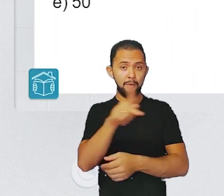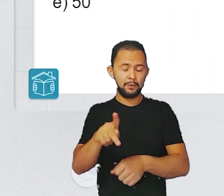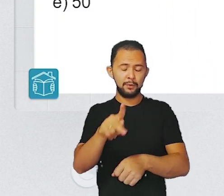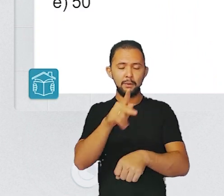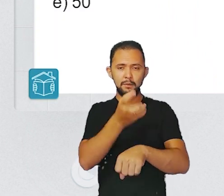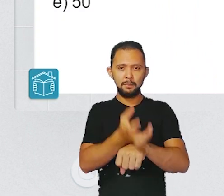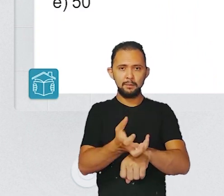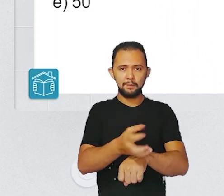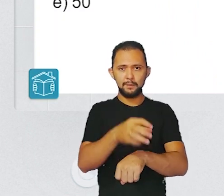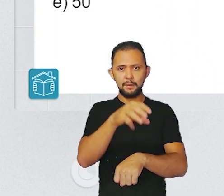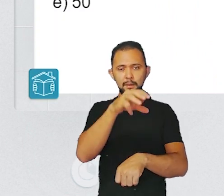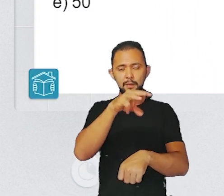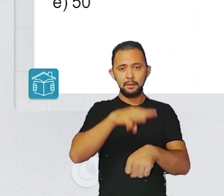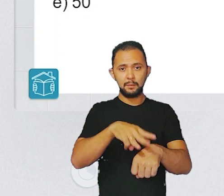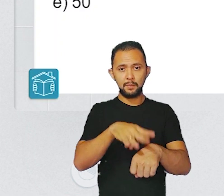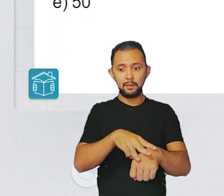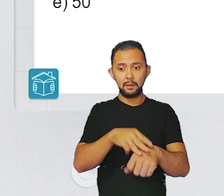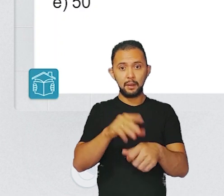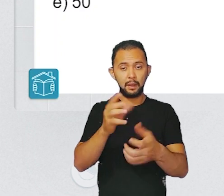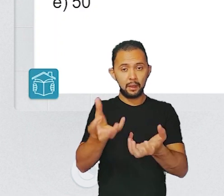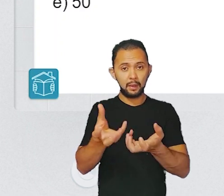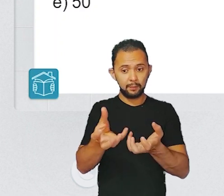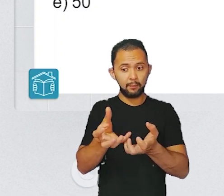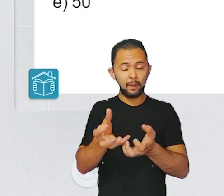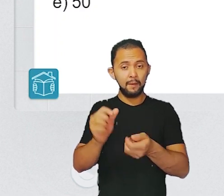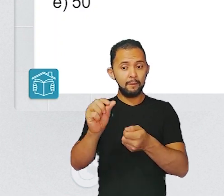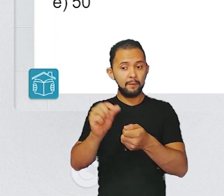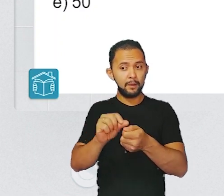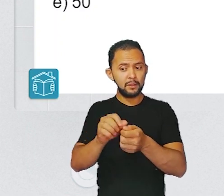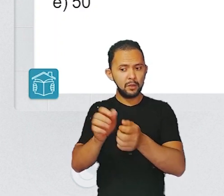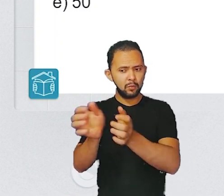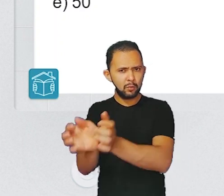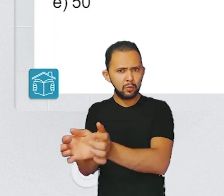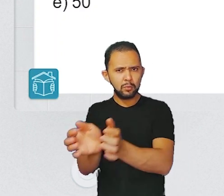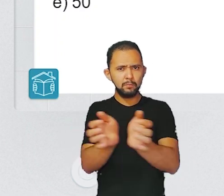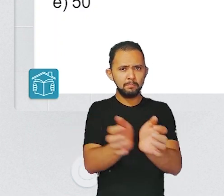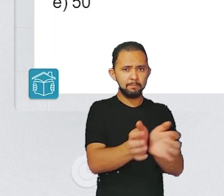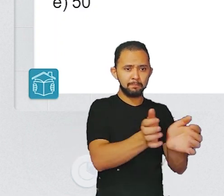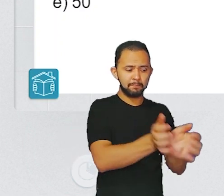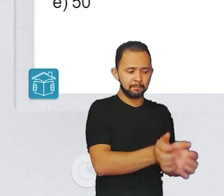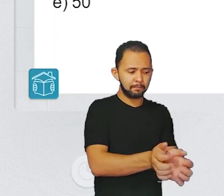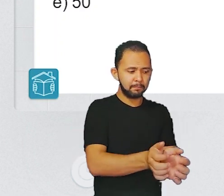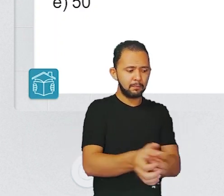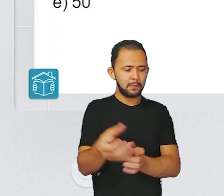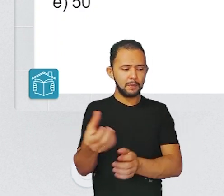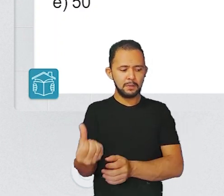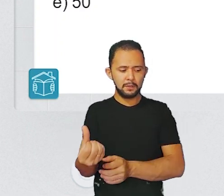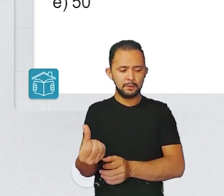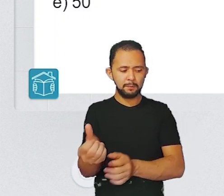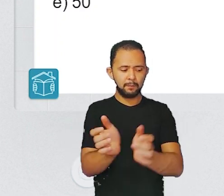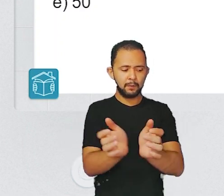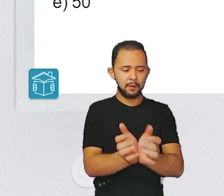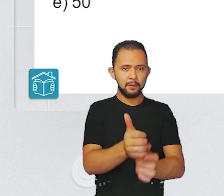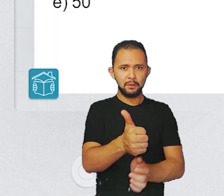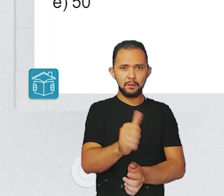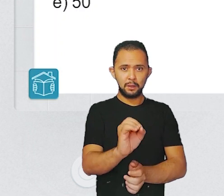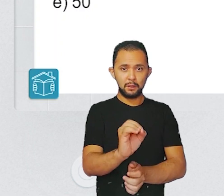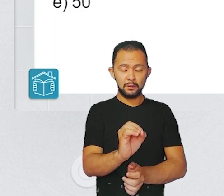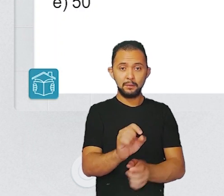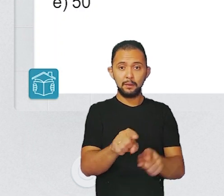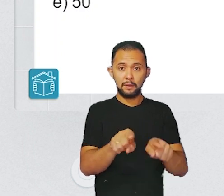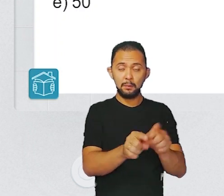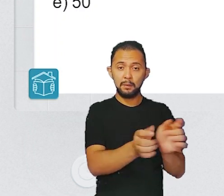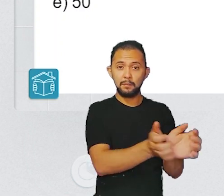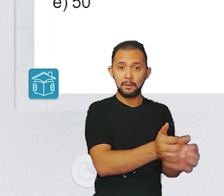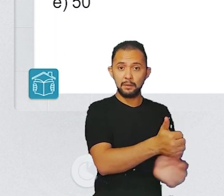deseja dividir uma turma de alunos em grupos de 6, ou de 10, ou de 15. Sabendo que nessa turma há